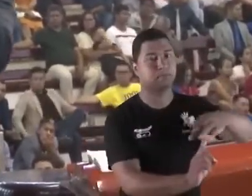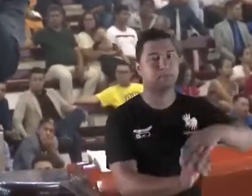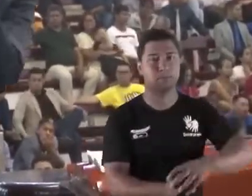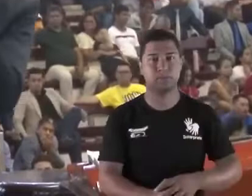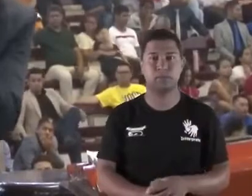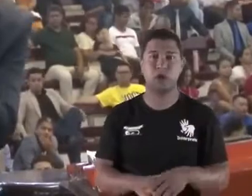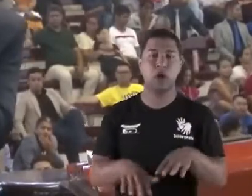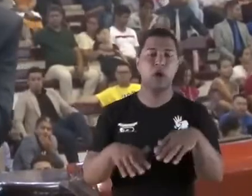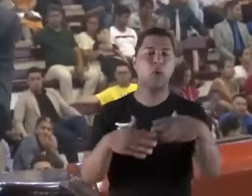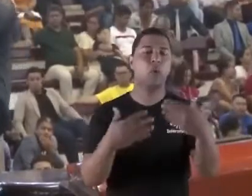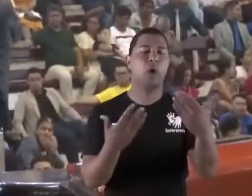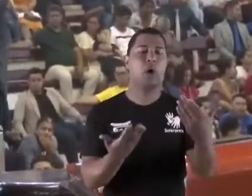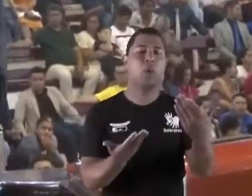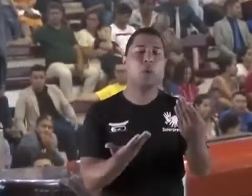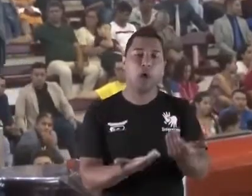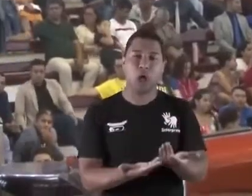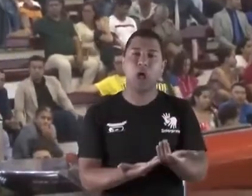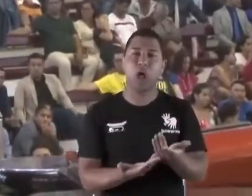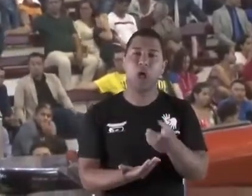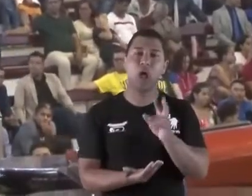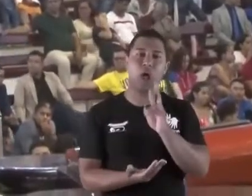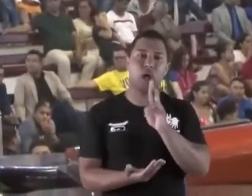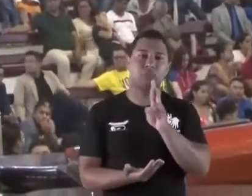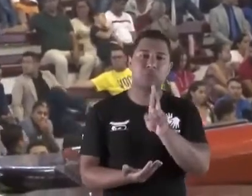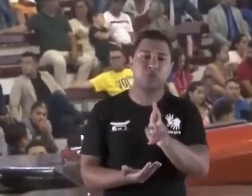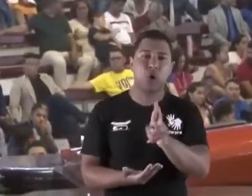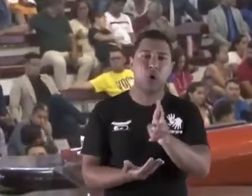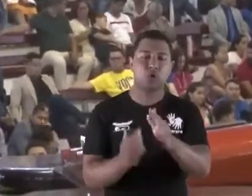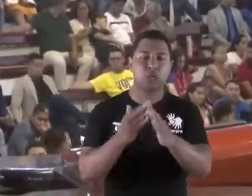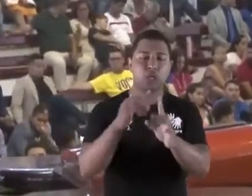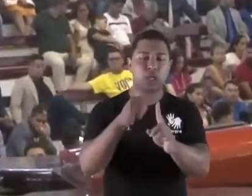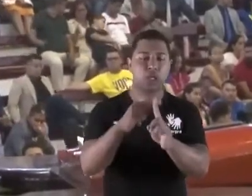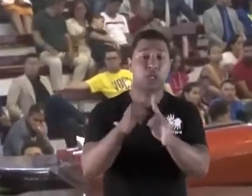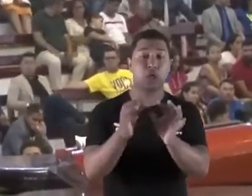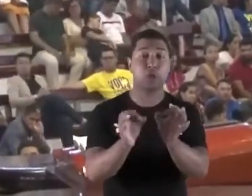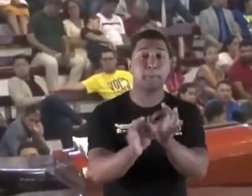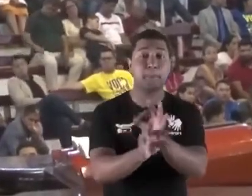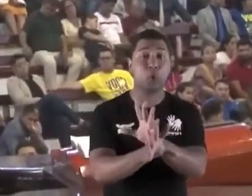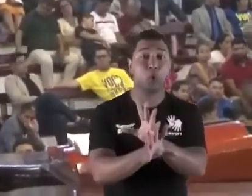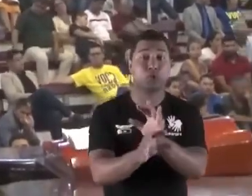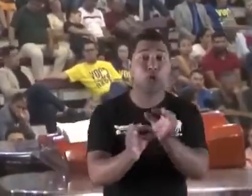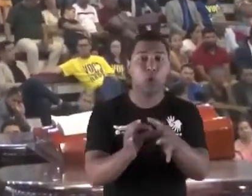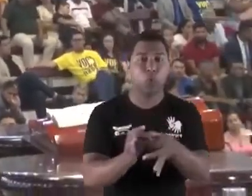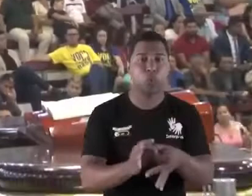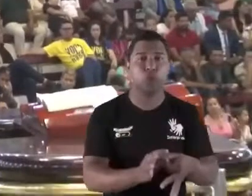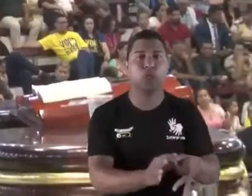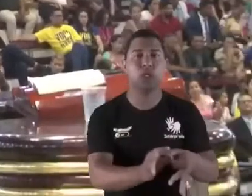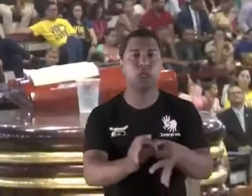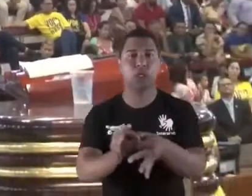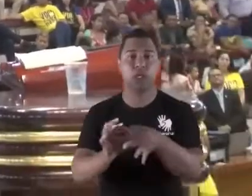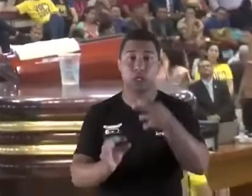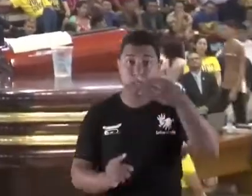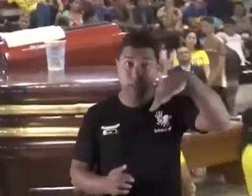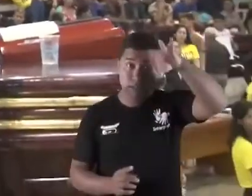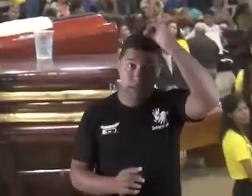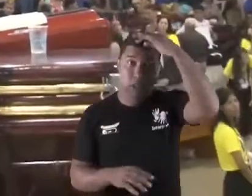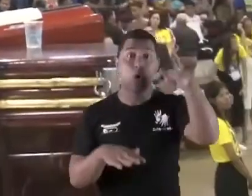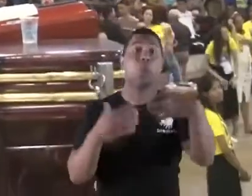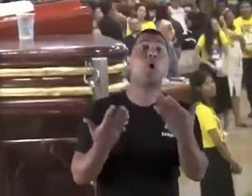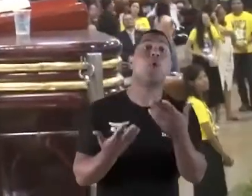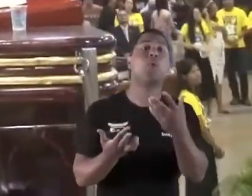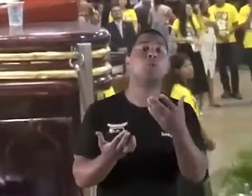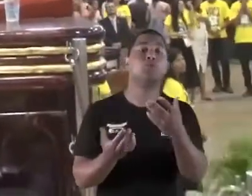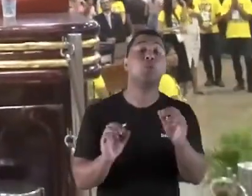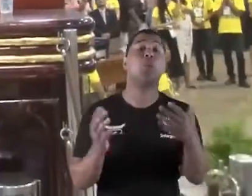Qual é o resultado de uma igreja pronta, unida e santa? O texto